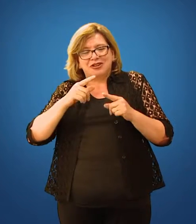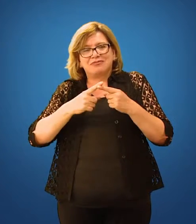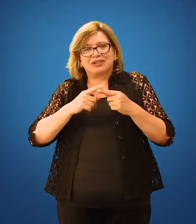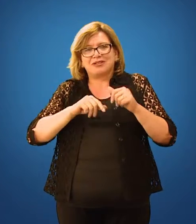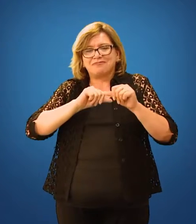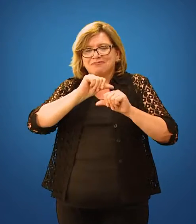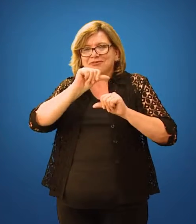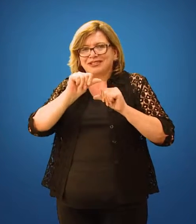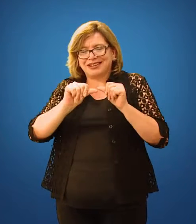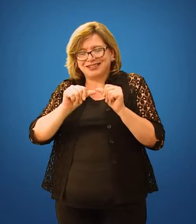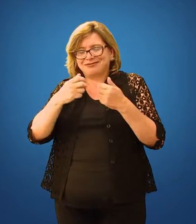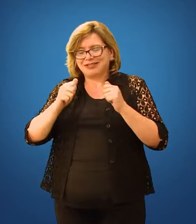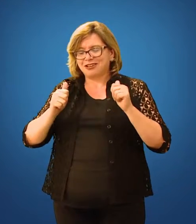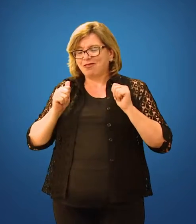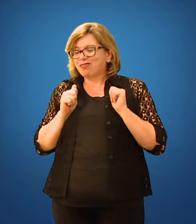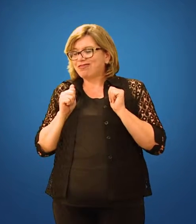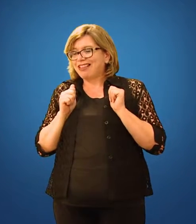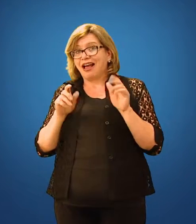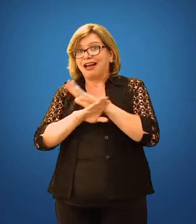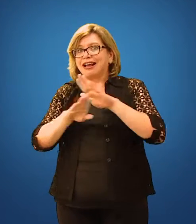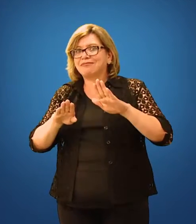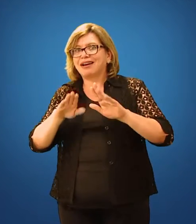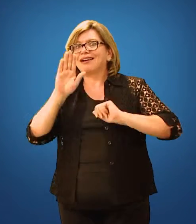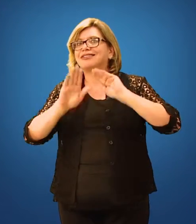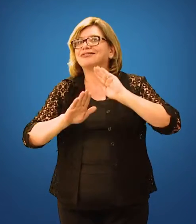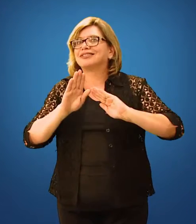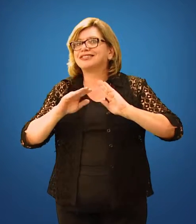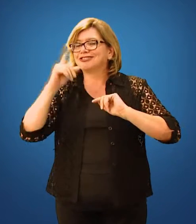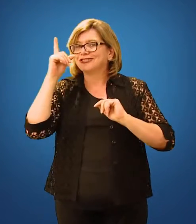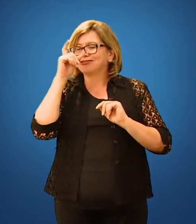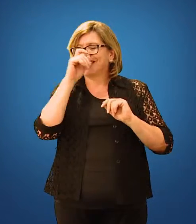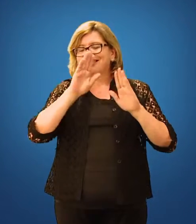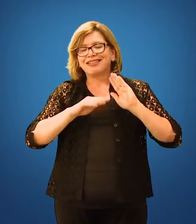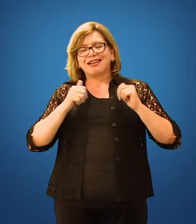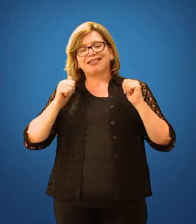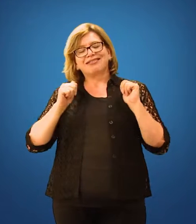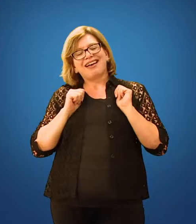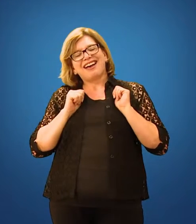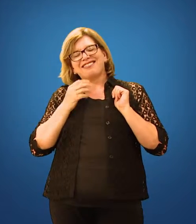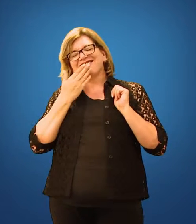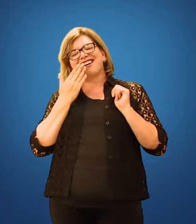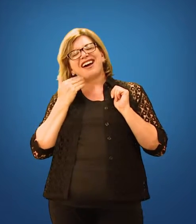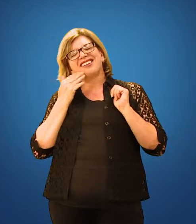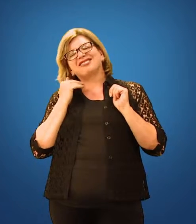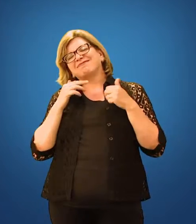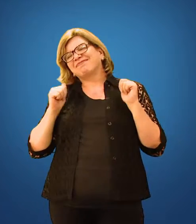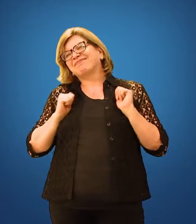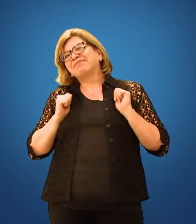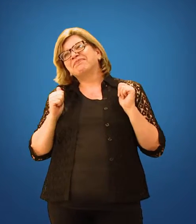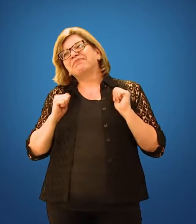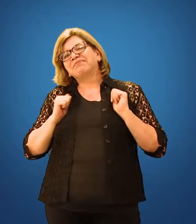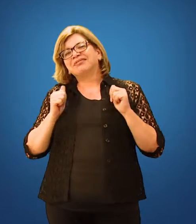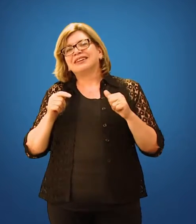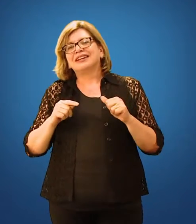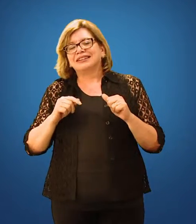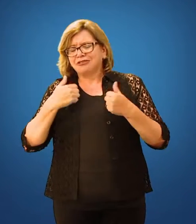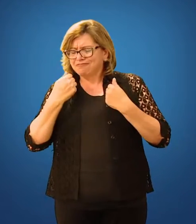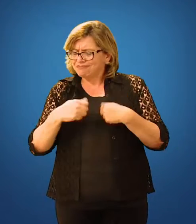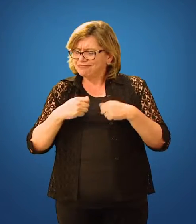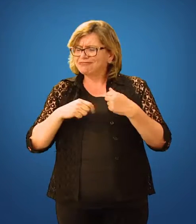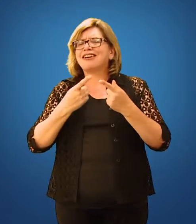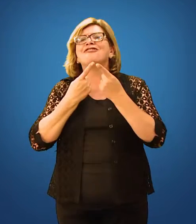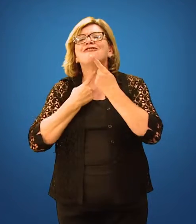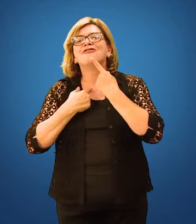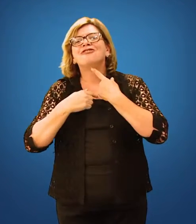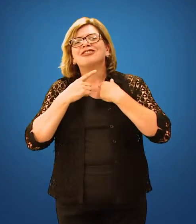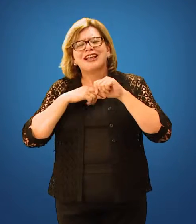sair do nosso comodismo. Por isso é tão difícil, porque às vezes a gente está tão acomodado que é mais fácil deixar do jeito que está. Então, é preciso que a gente quebre